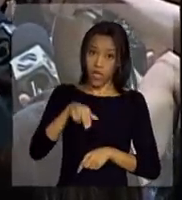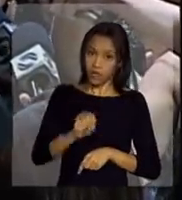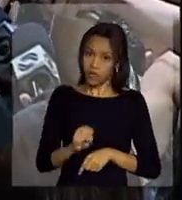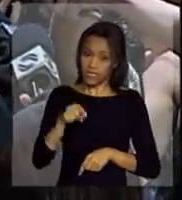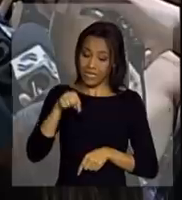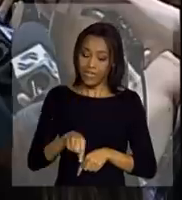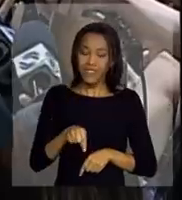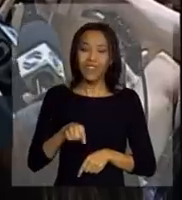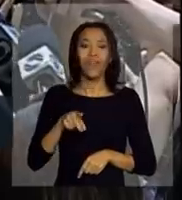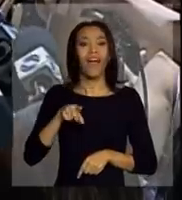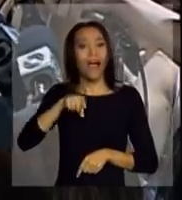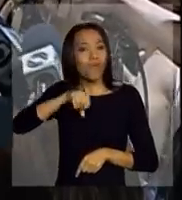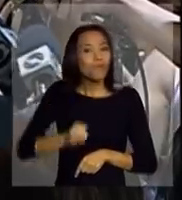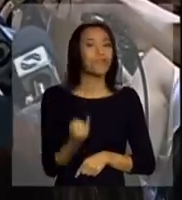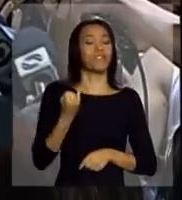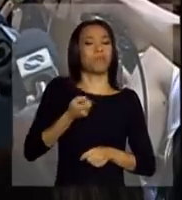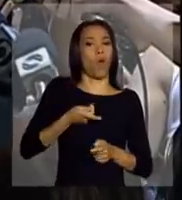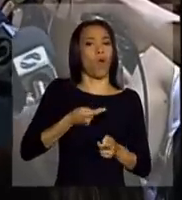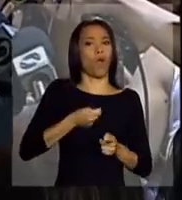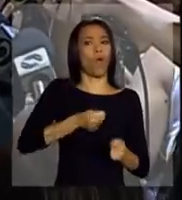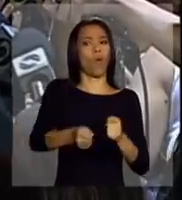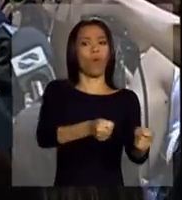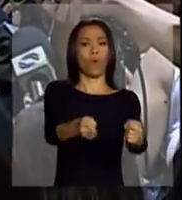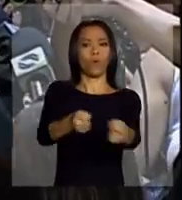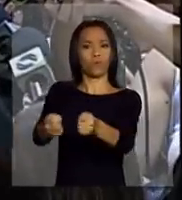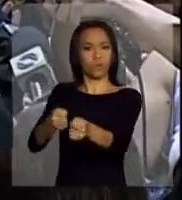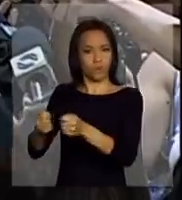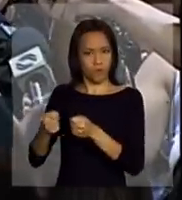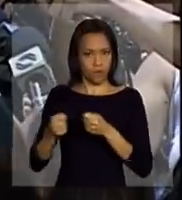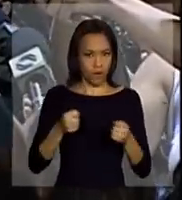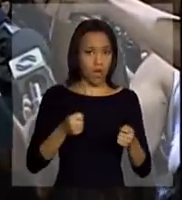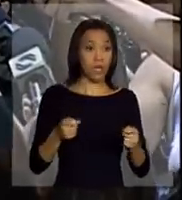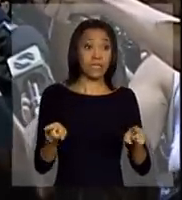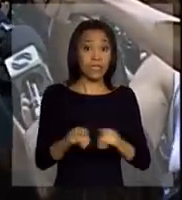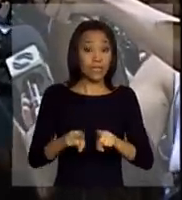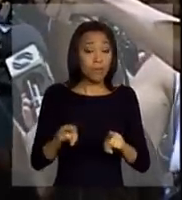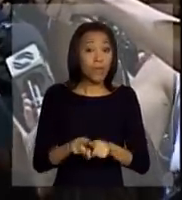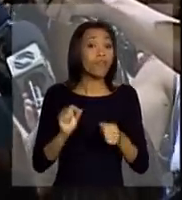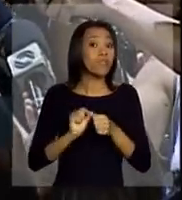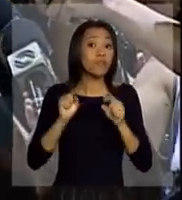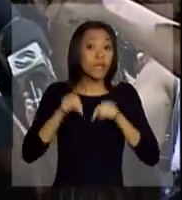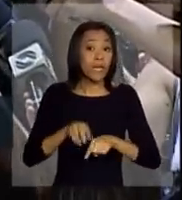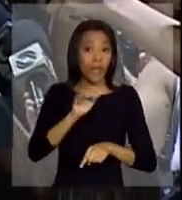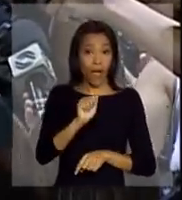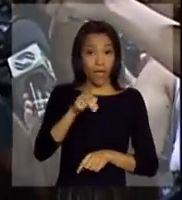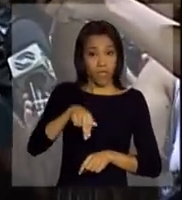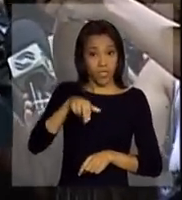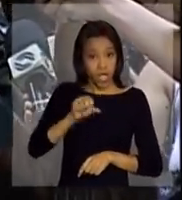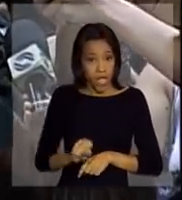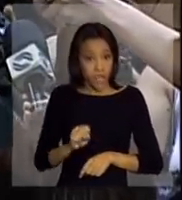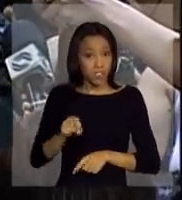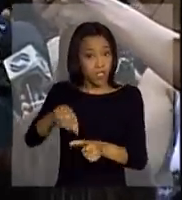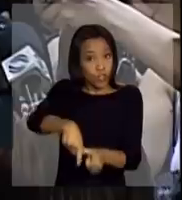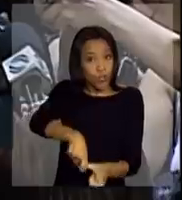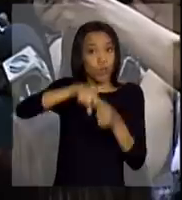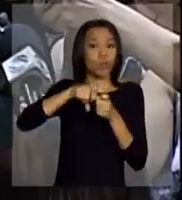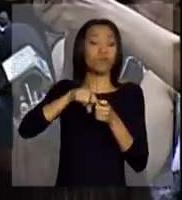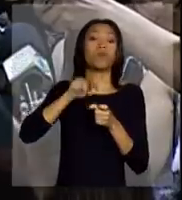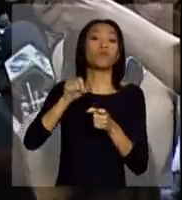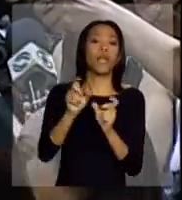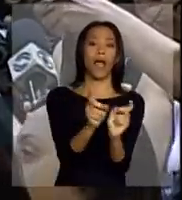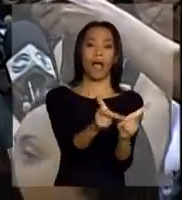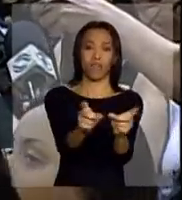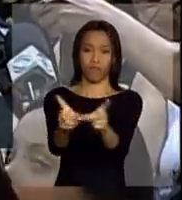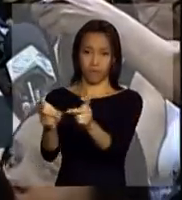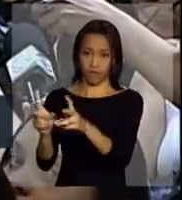para o monitoramento que a ANS faz, podendo fazer com pontos para que a ANS venha a suspender o direito de